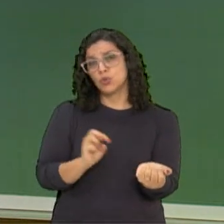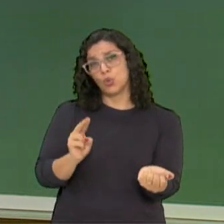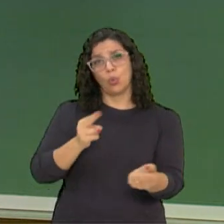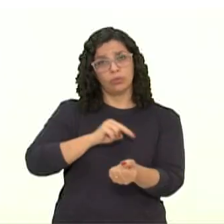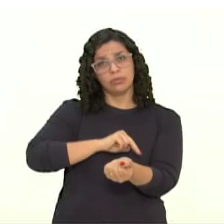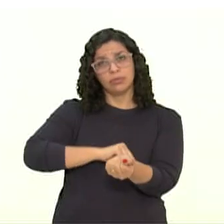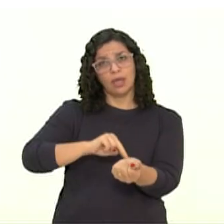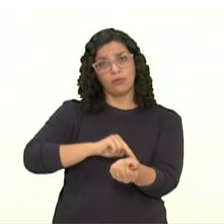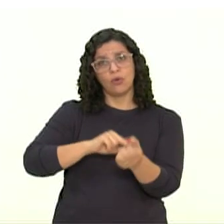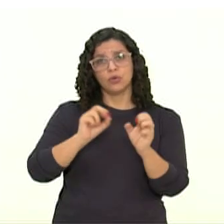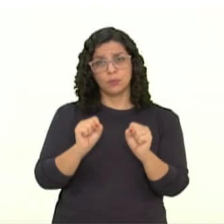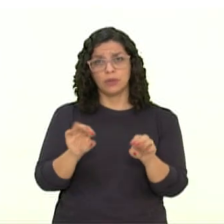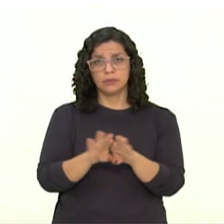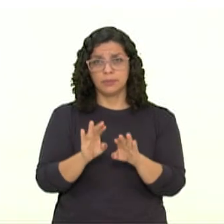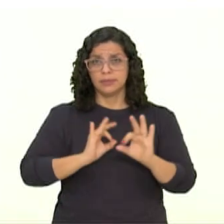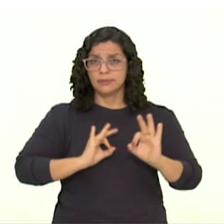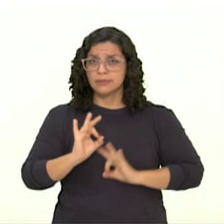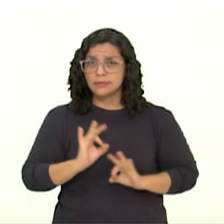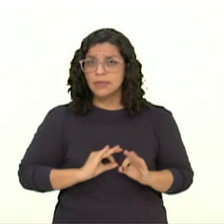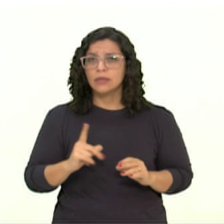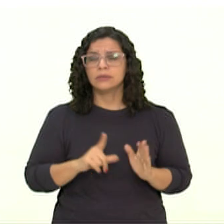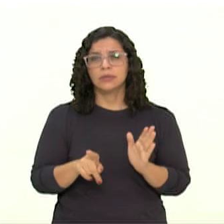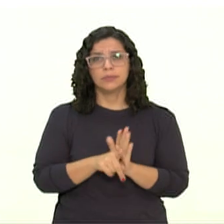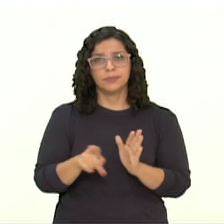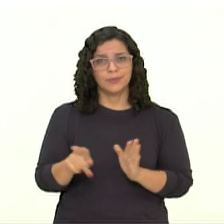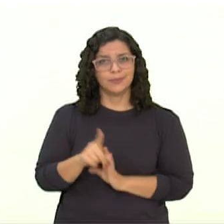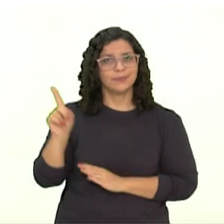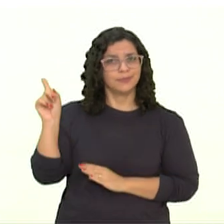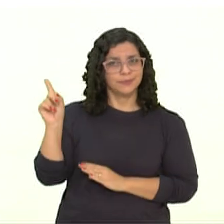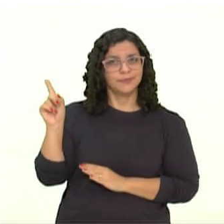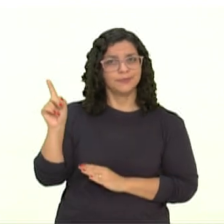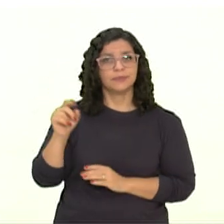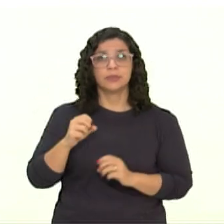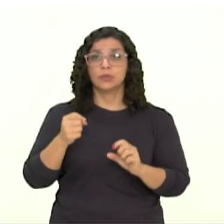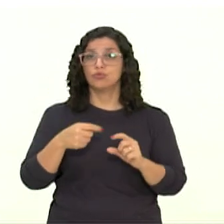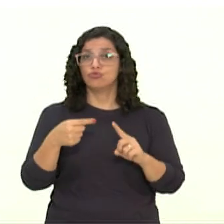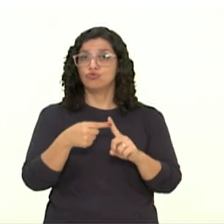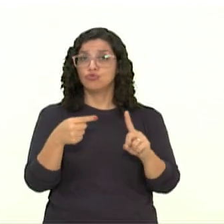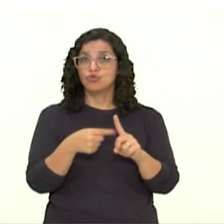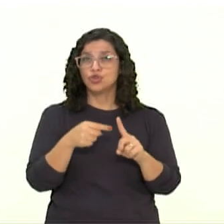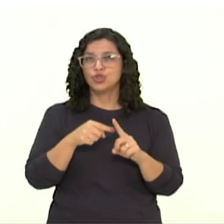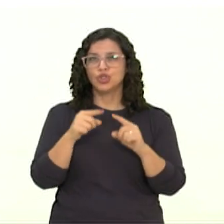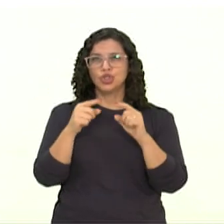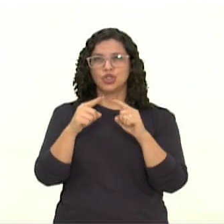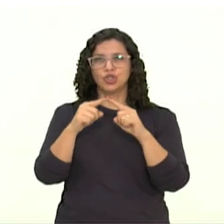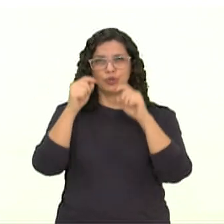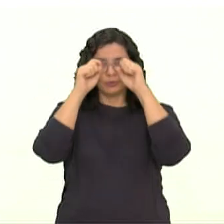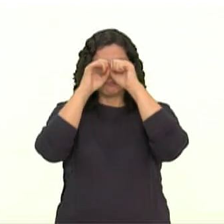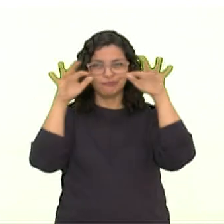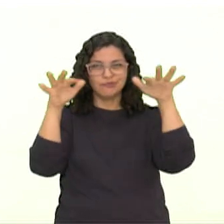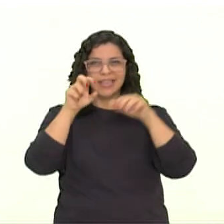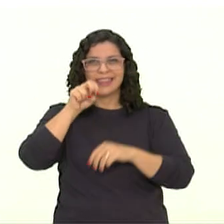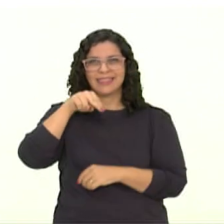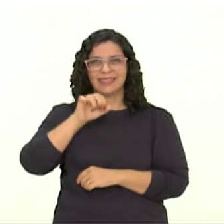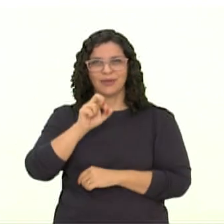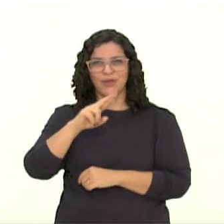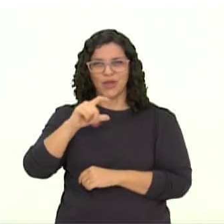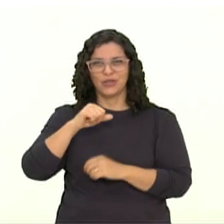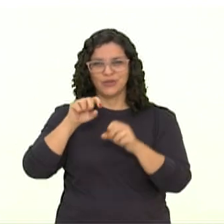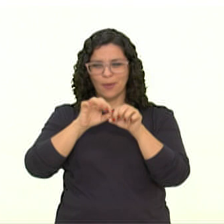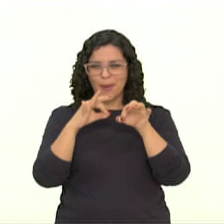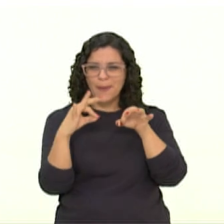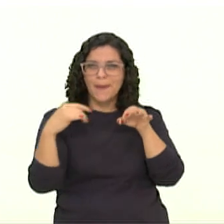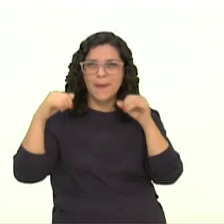tá? Células que vão constituir esse tecido nervoso, a classificação dos neurônios, que são as células que eu falei ali,